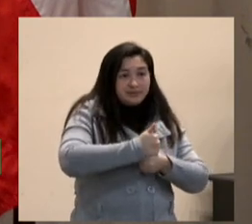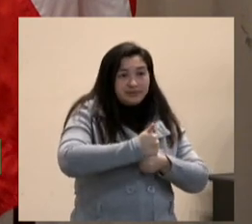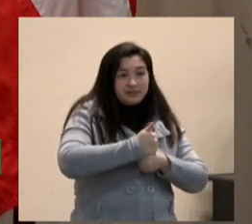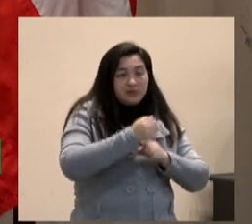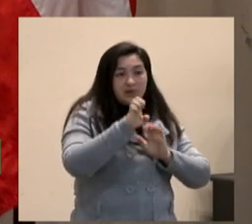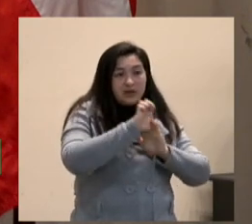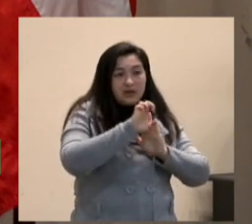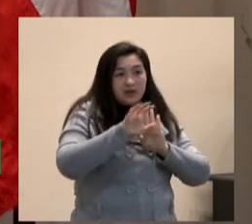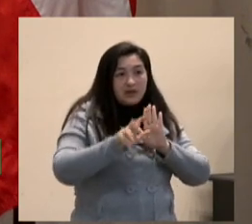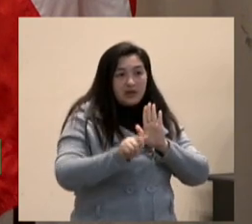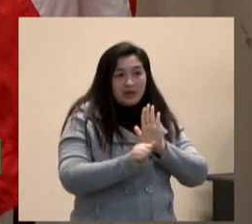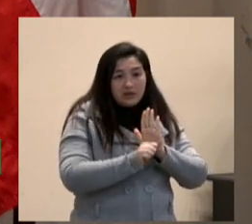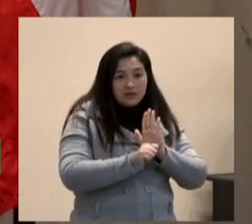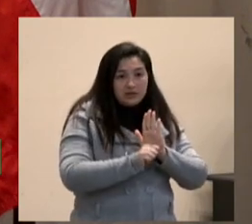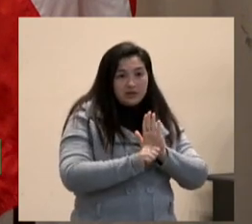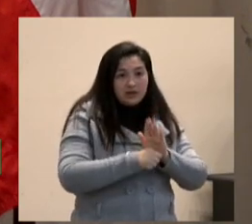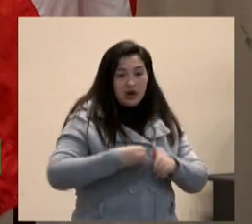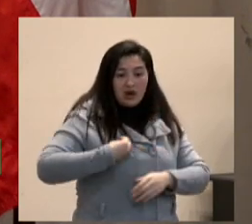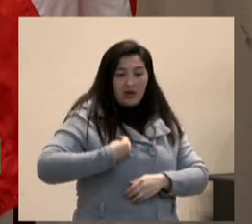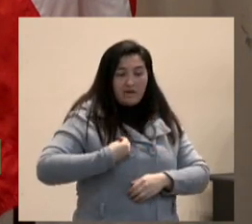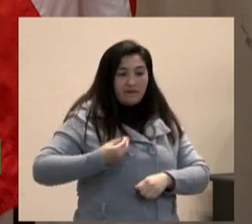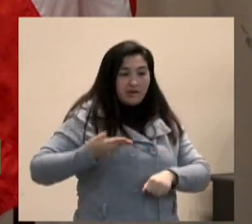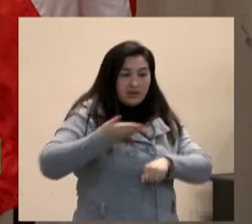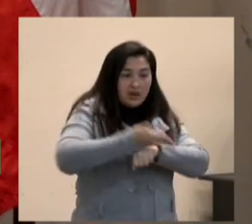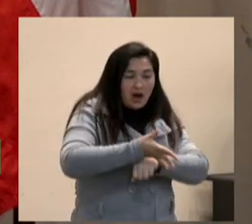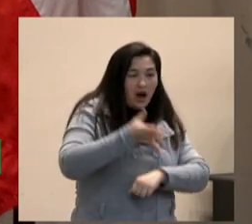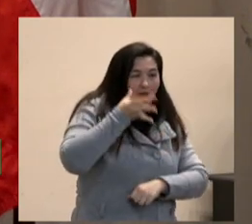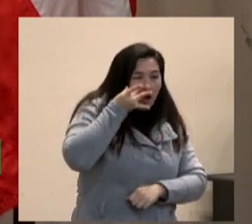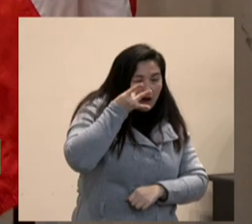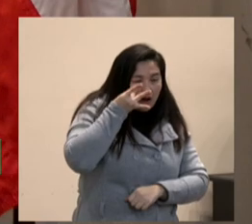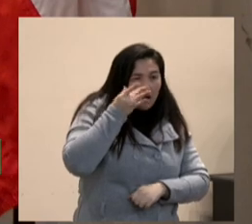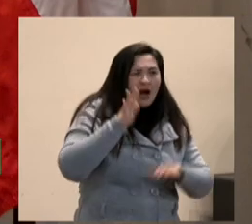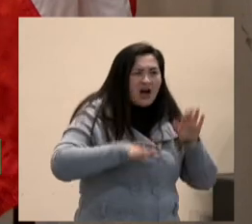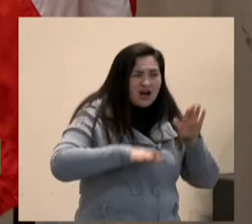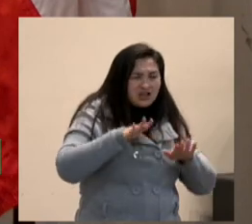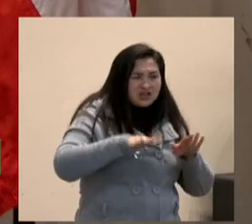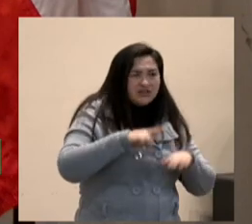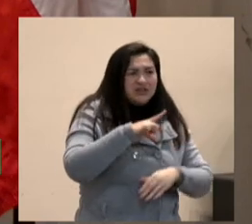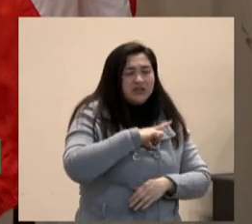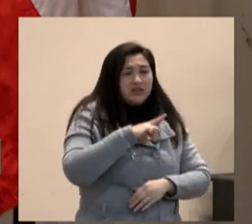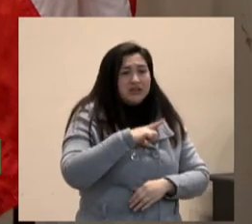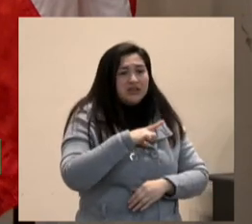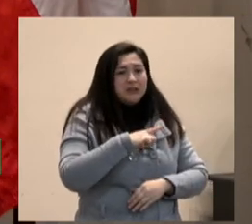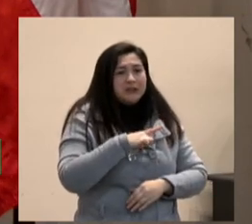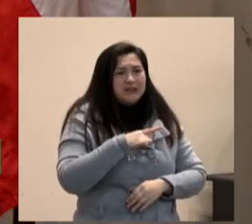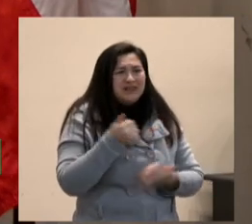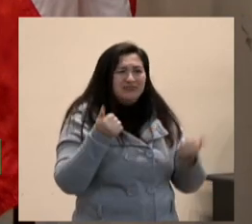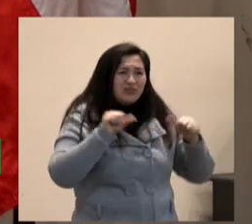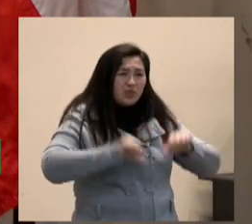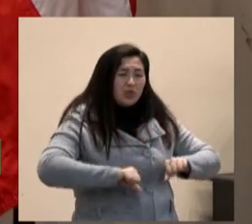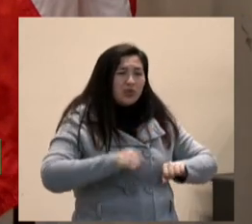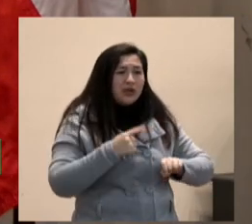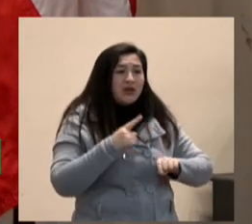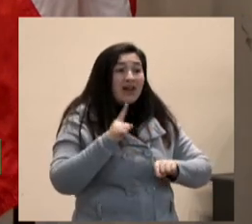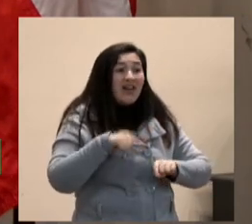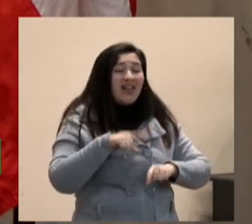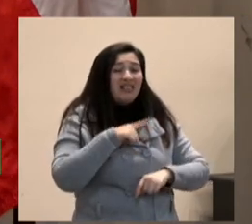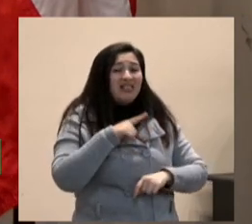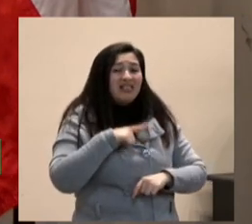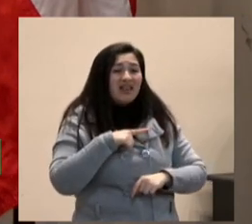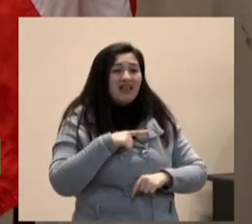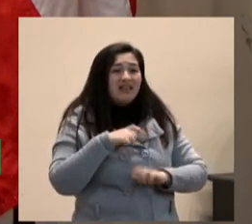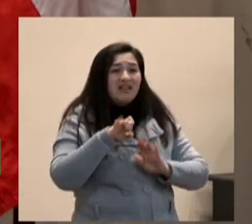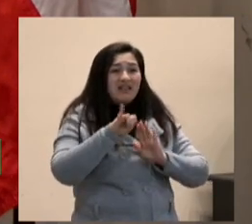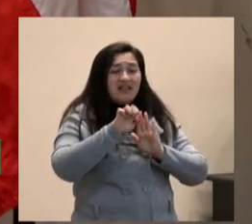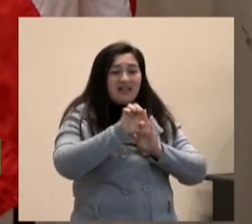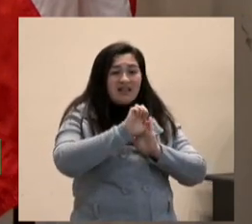EJA presencial, por mais precária que às vezes a gente sabe que acontece, por EJA EAD. Qualquer